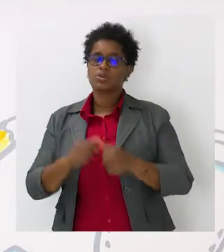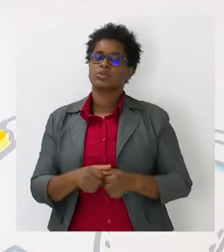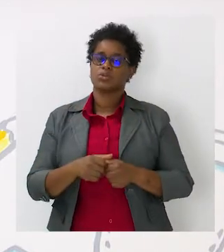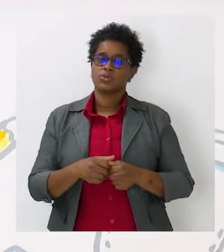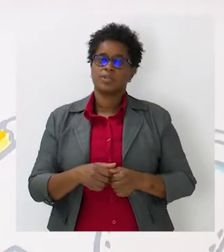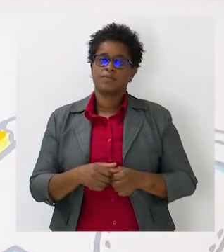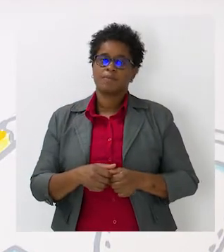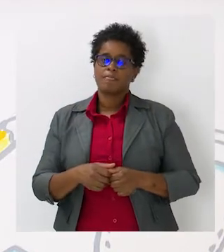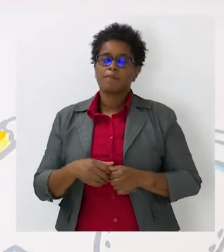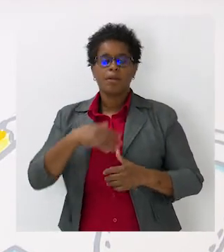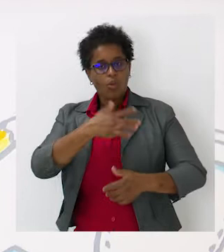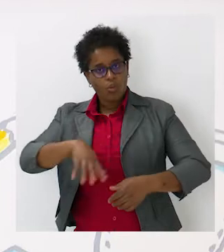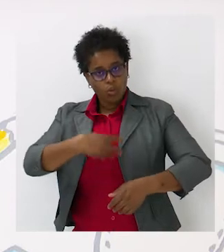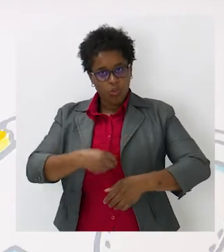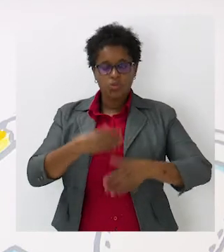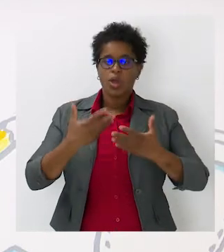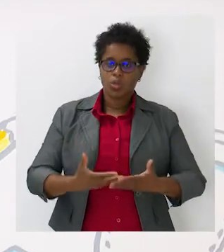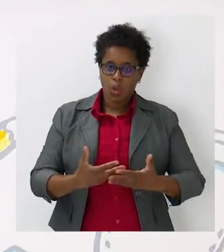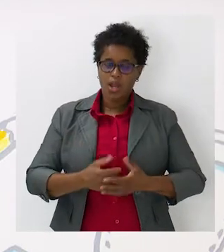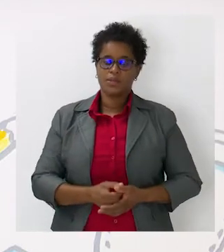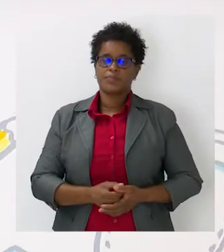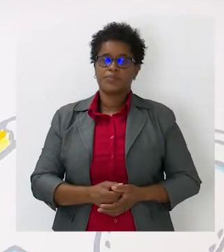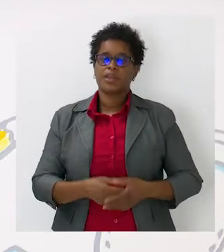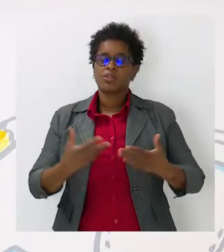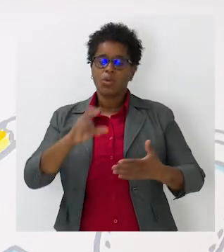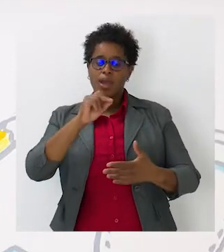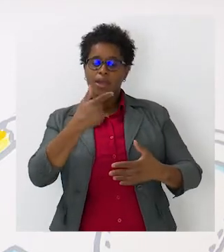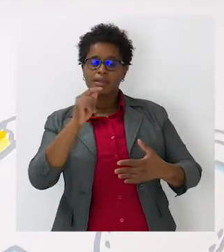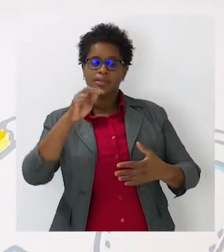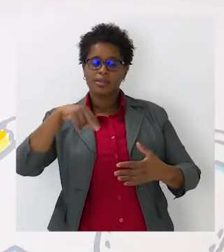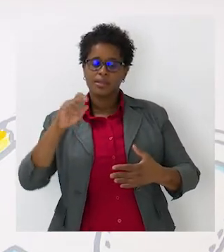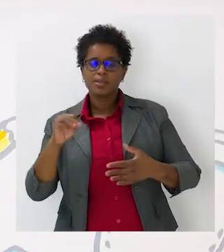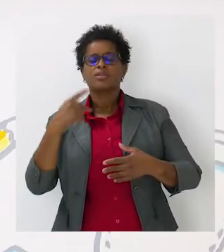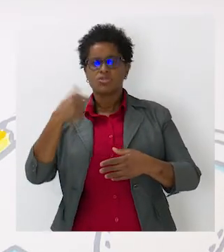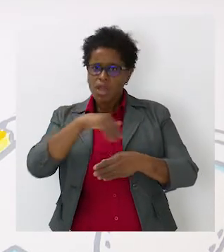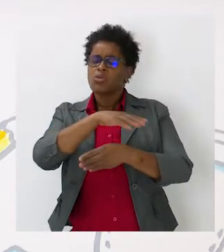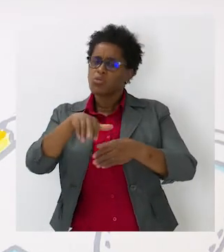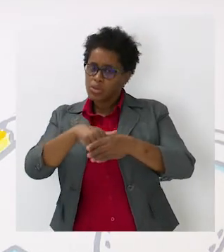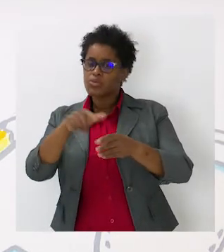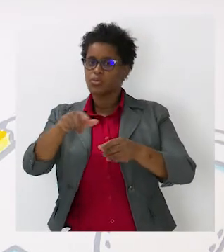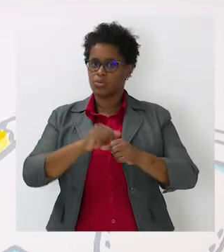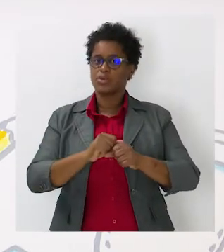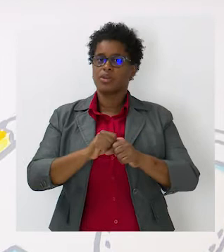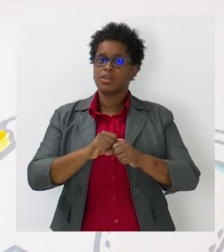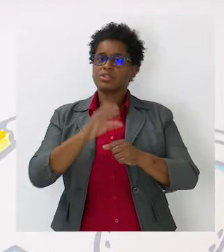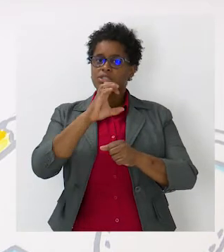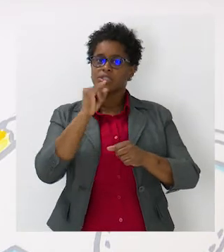colaboração, contribuição para o mundo atual. Portanto, Atenas faz parte